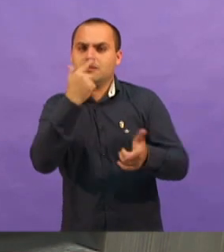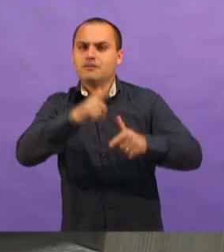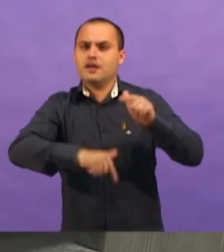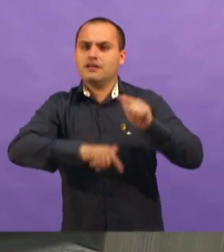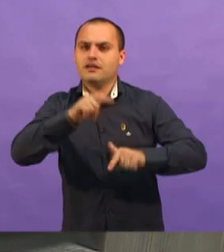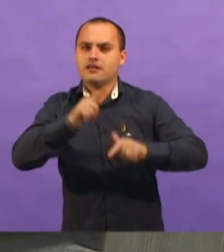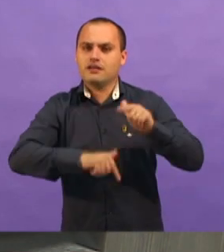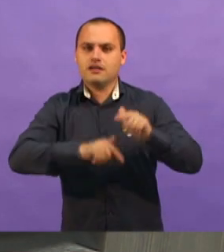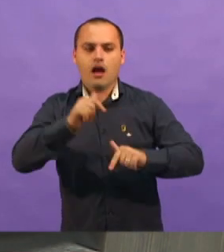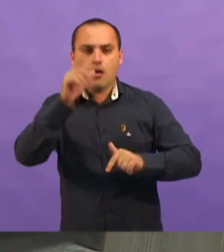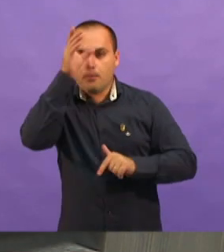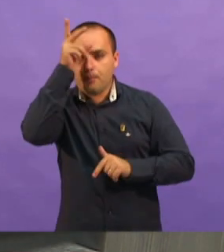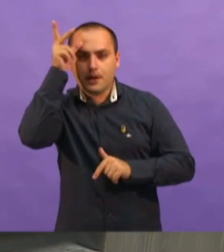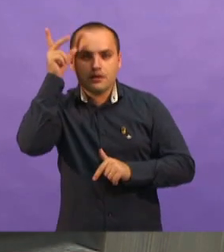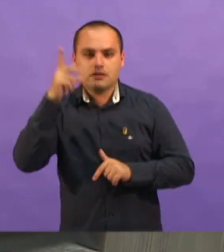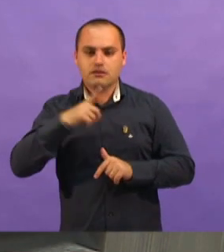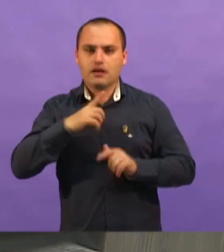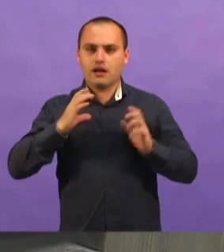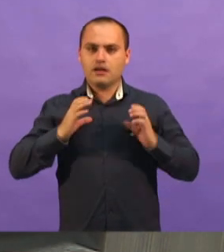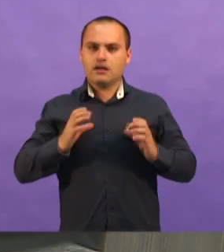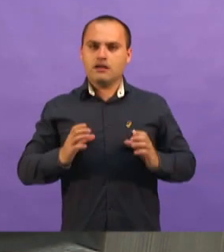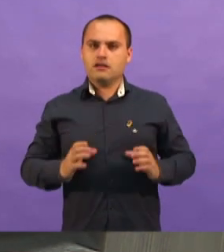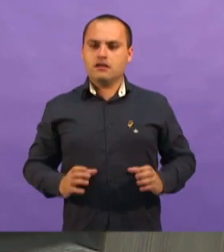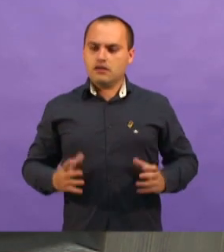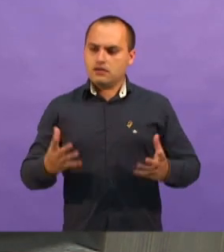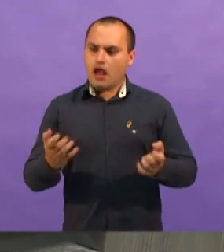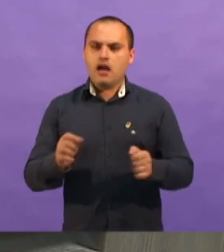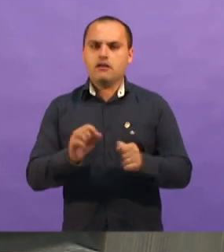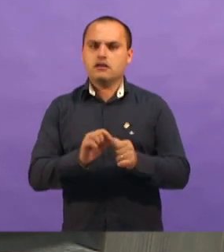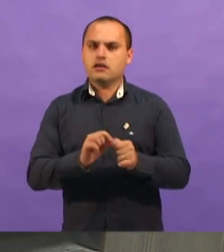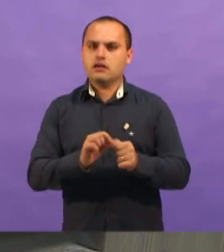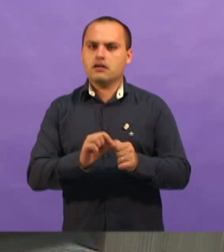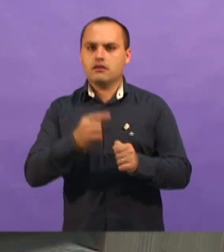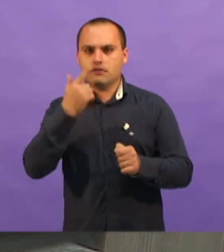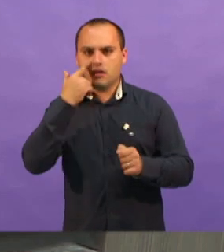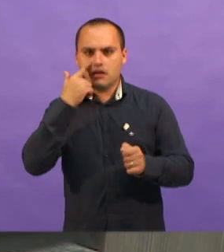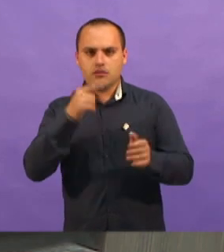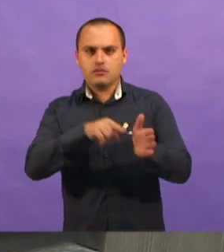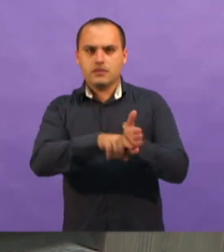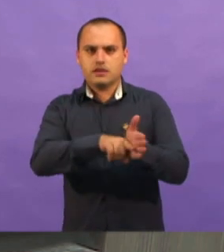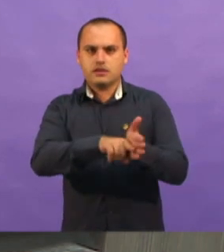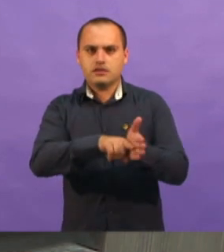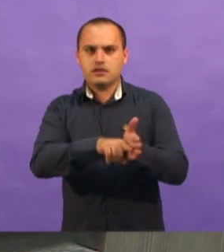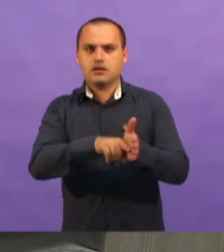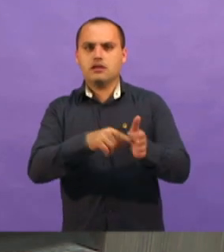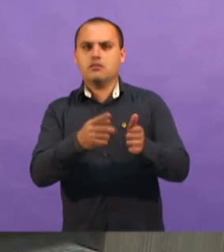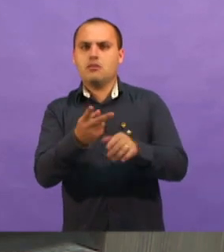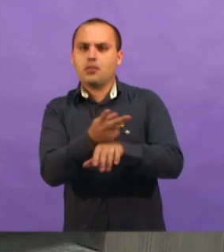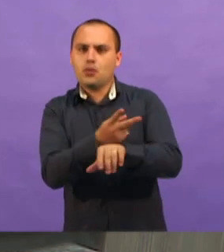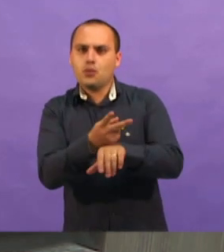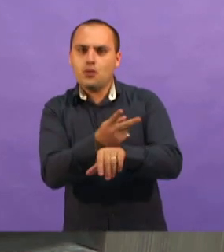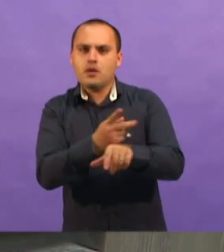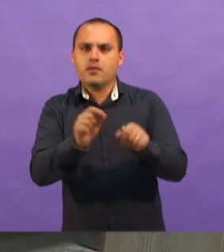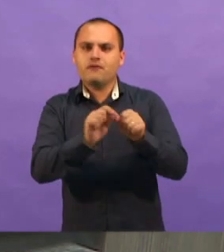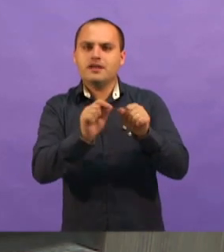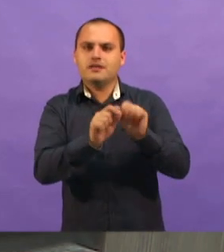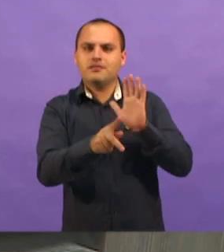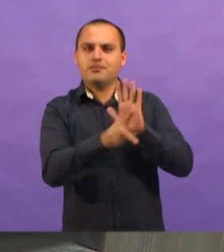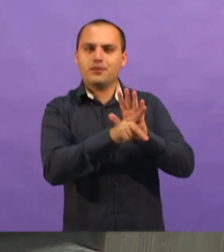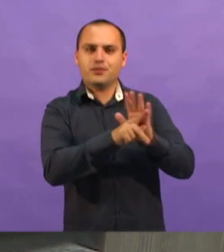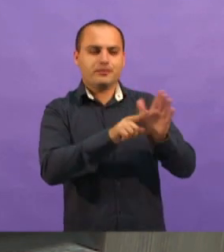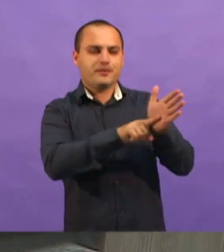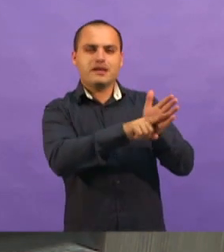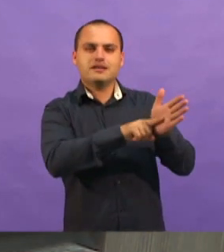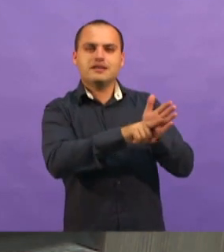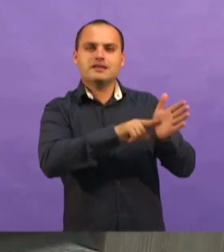quem busca a sua cidadania, sabe? Procura fazer sua cidadania, ou também para aquele que só procura fazer a sua árvore genealógica. Porque através desses